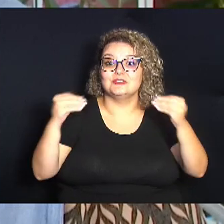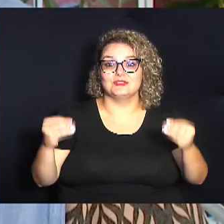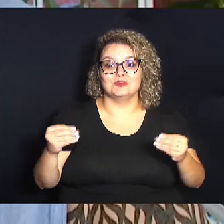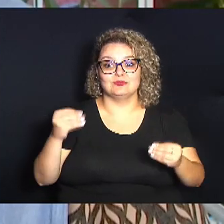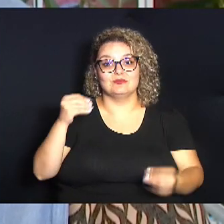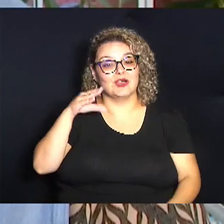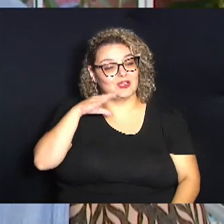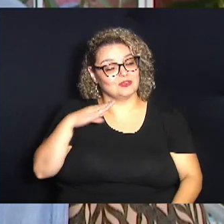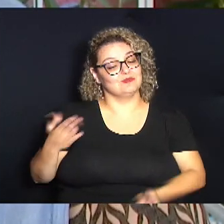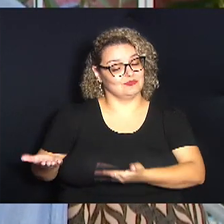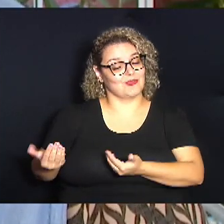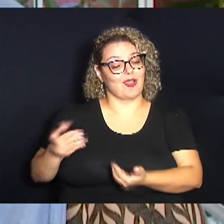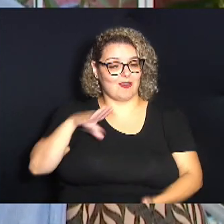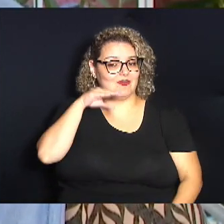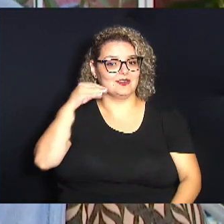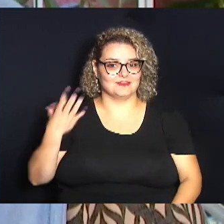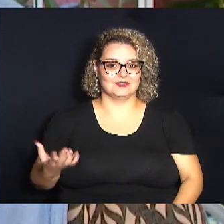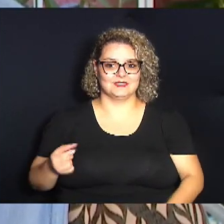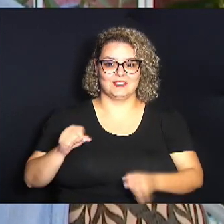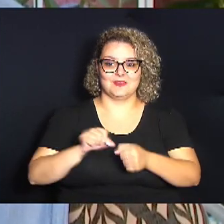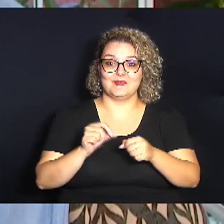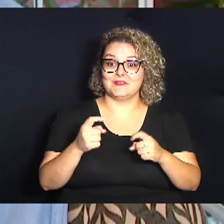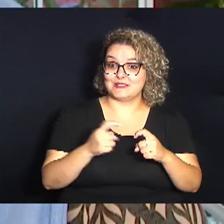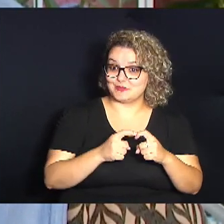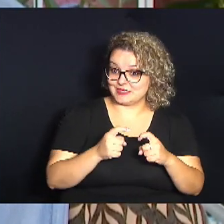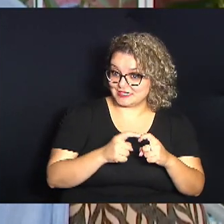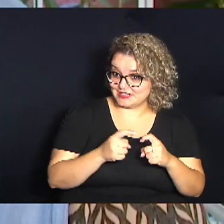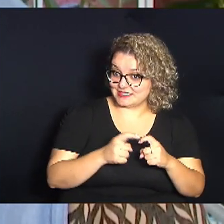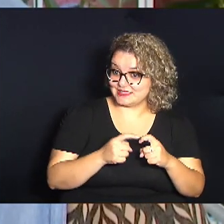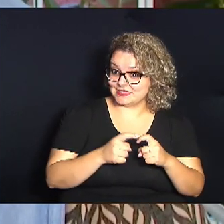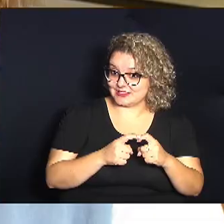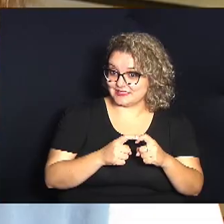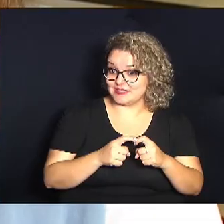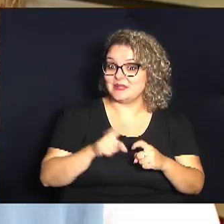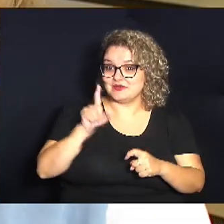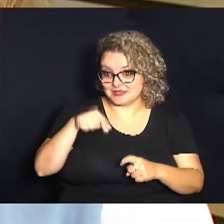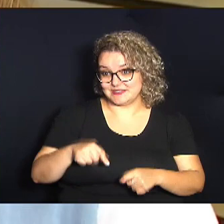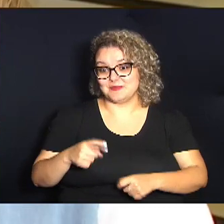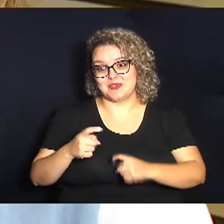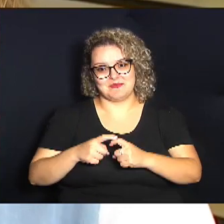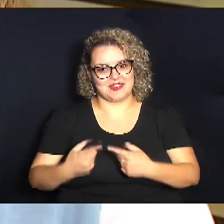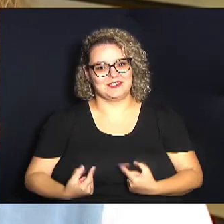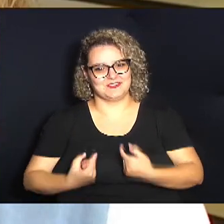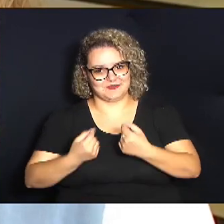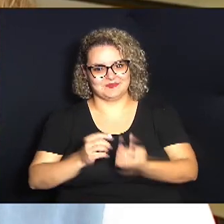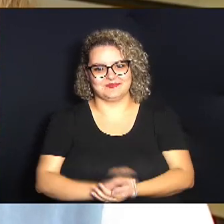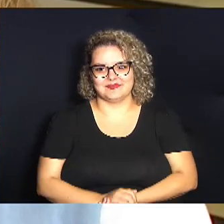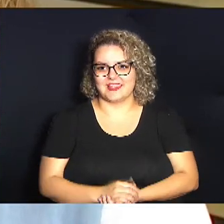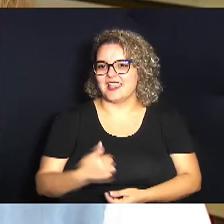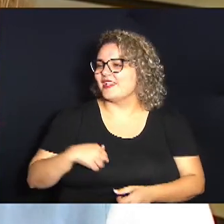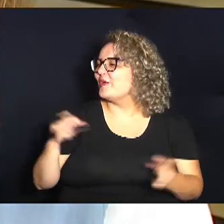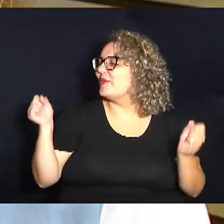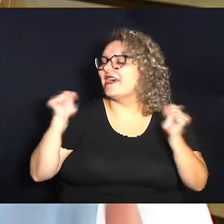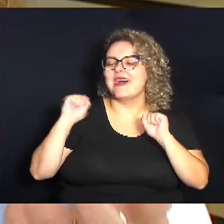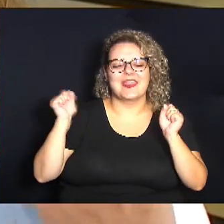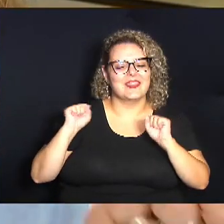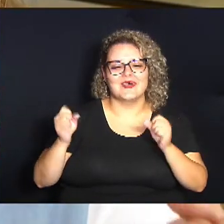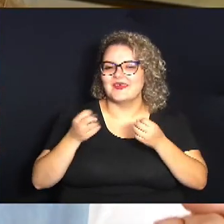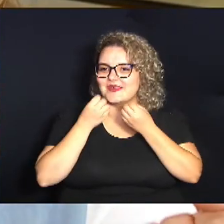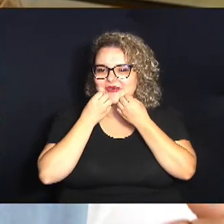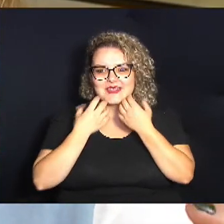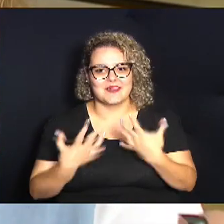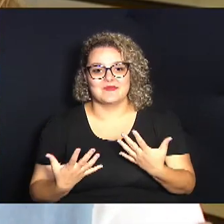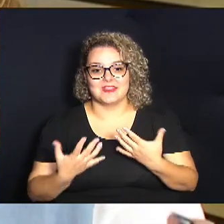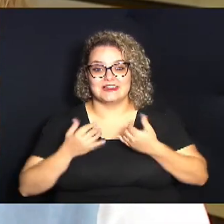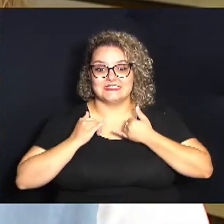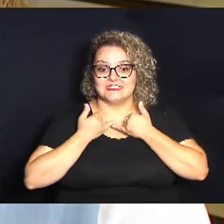linda, e vai fazer medicina para ser oncologista. Eu amo ser voluntária. É muito bom essa